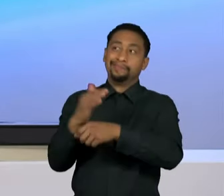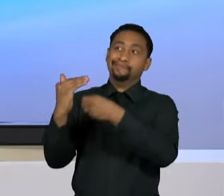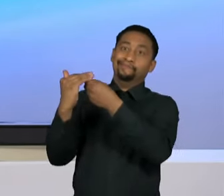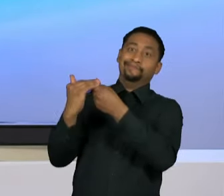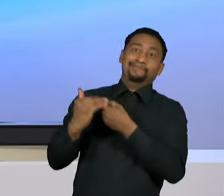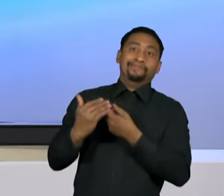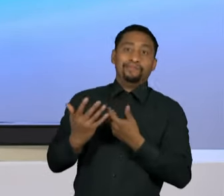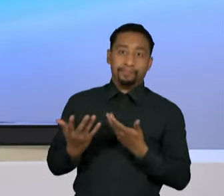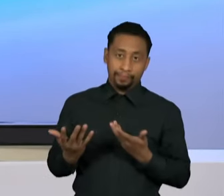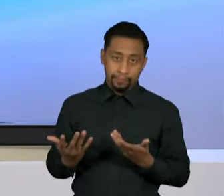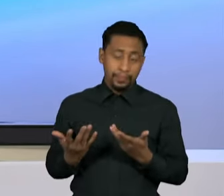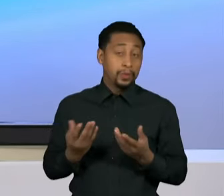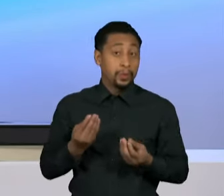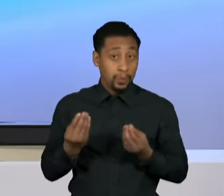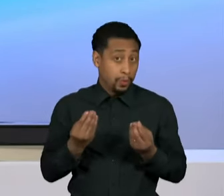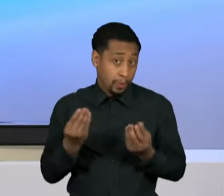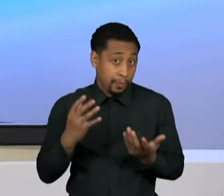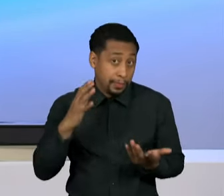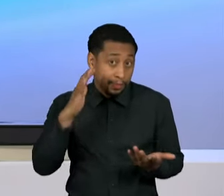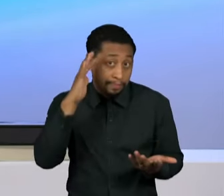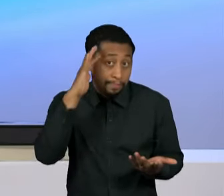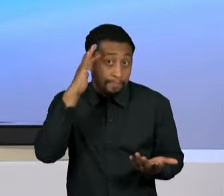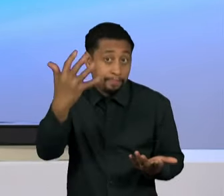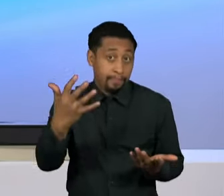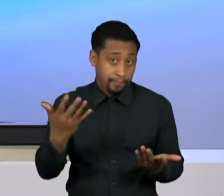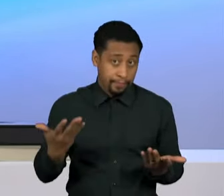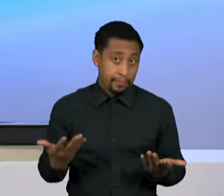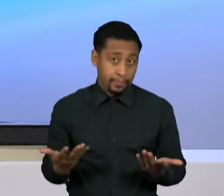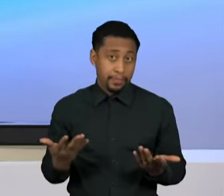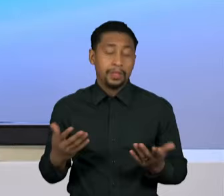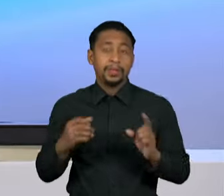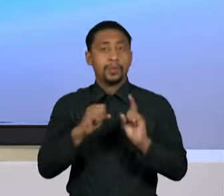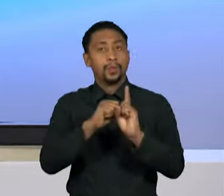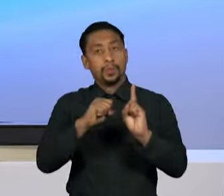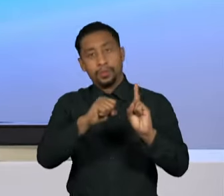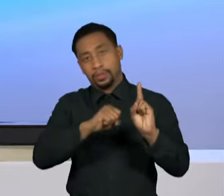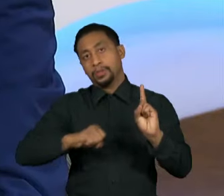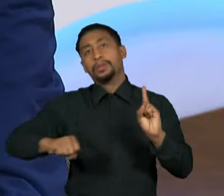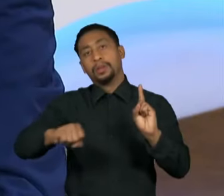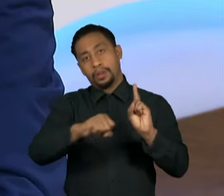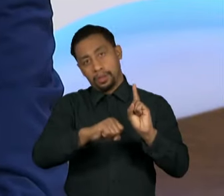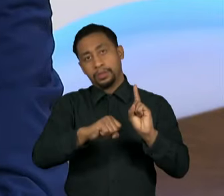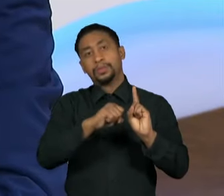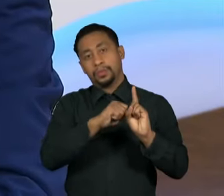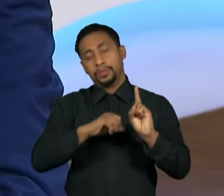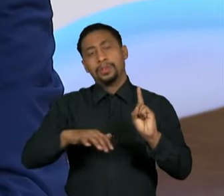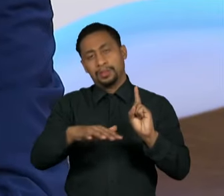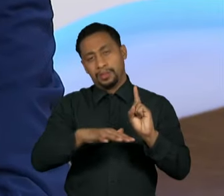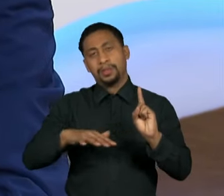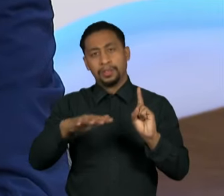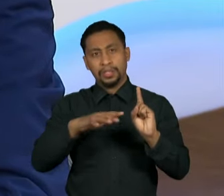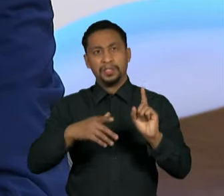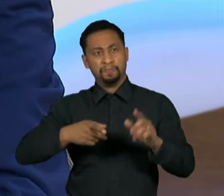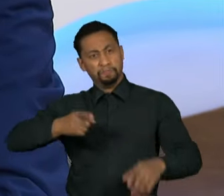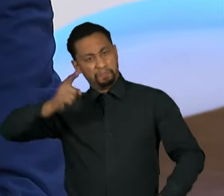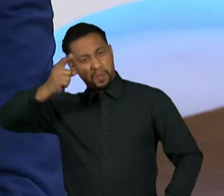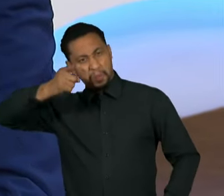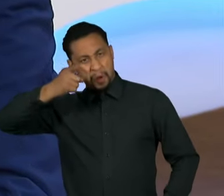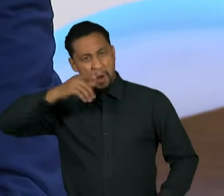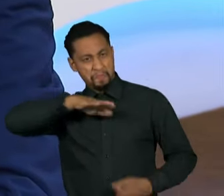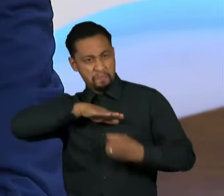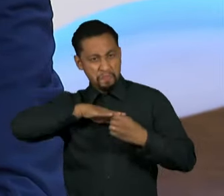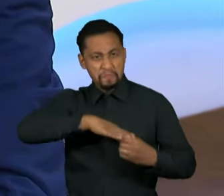Então, minha pergunta é como que a gente resolve numa sociedade tanto a imposição e